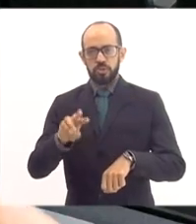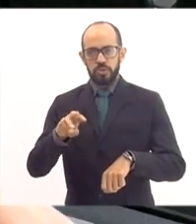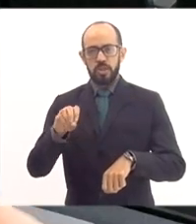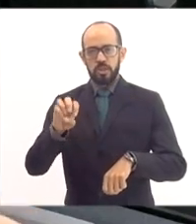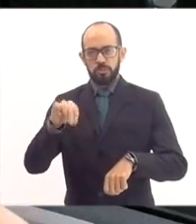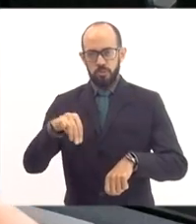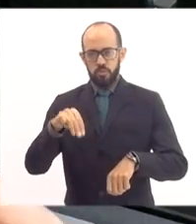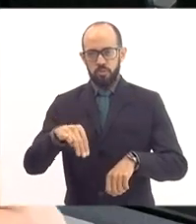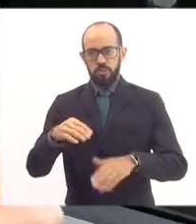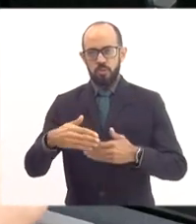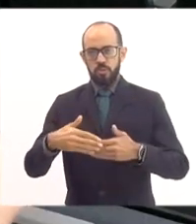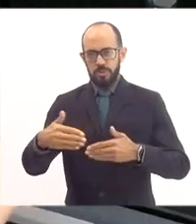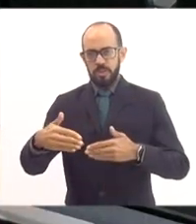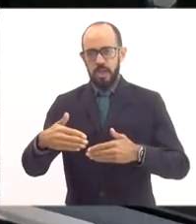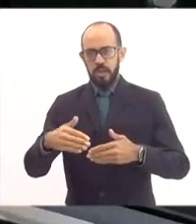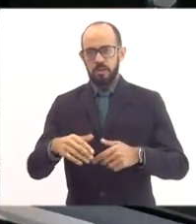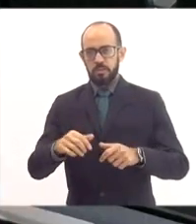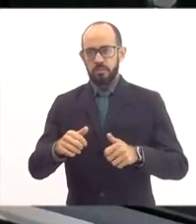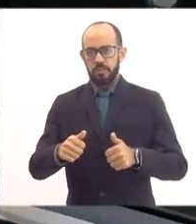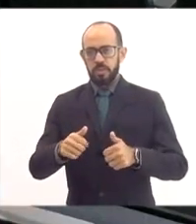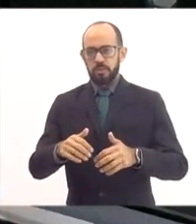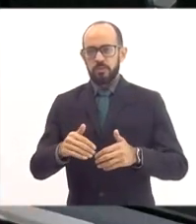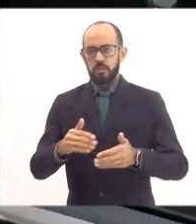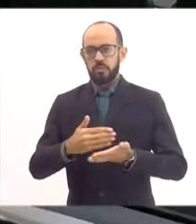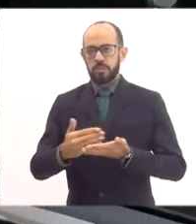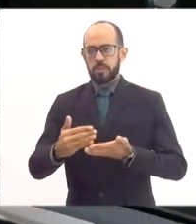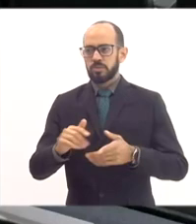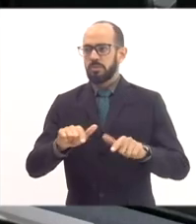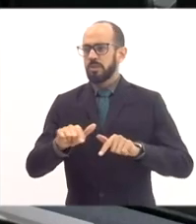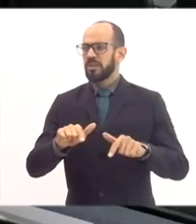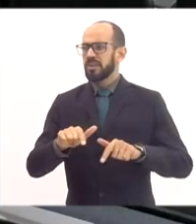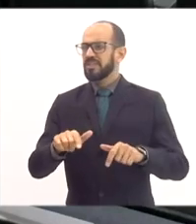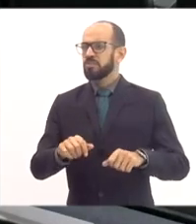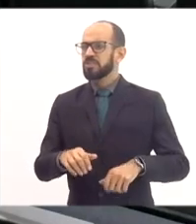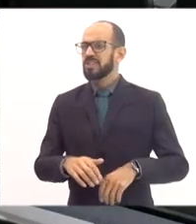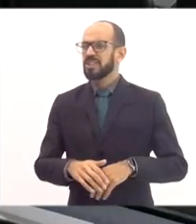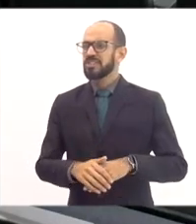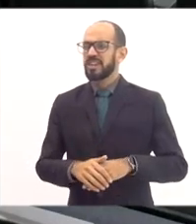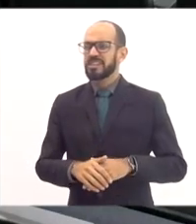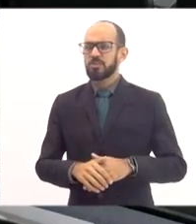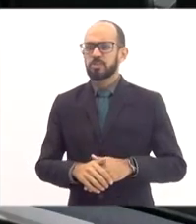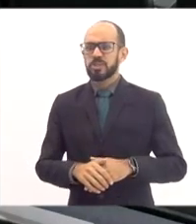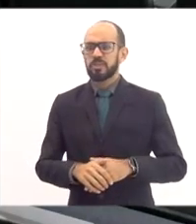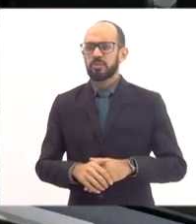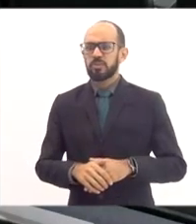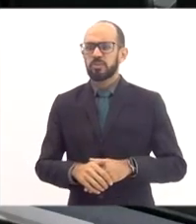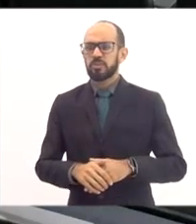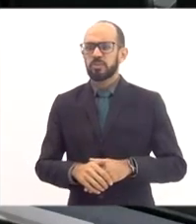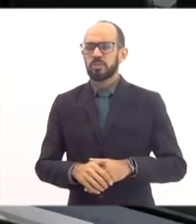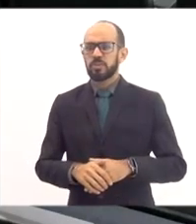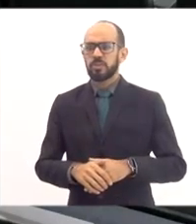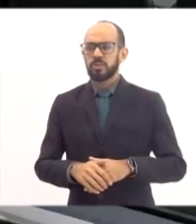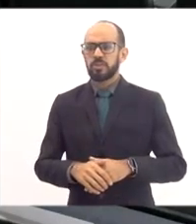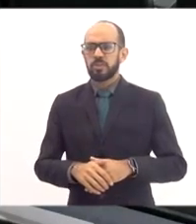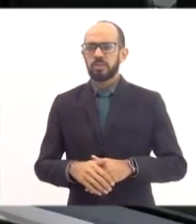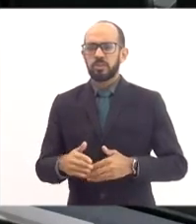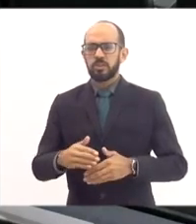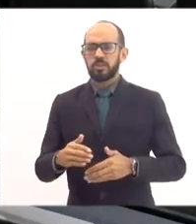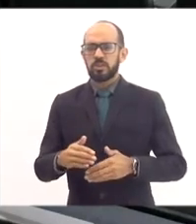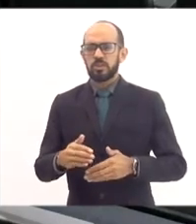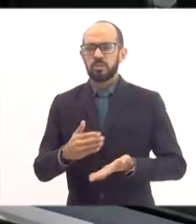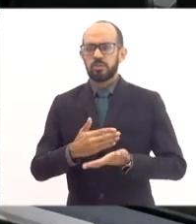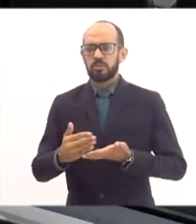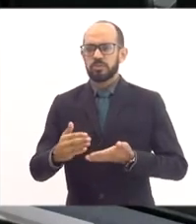gente iniciar. Vou iniciar os trabalhos. Declaro aberta a sessão da Comissão de Servidores Públicos